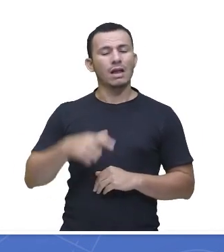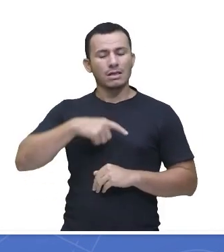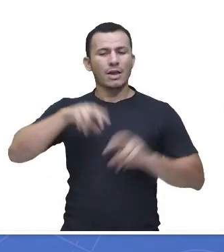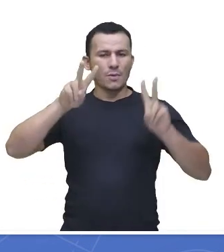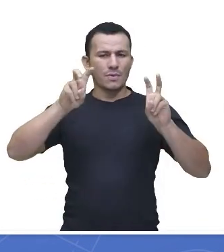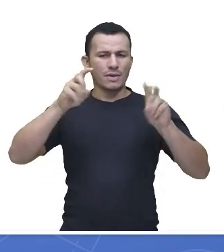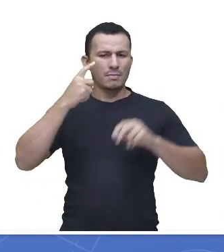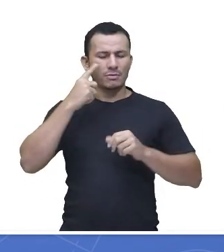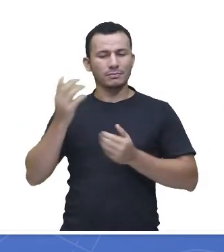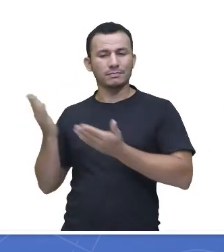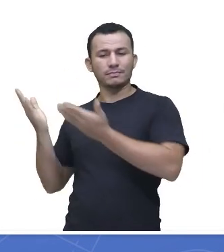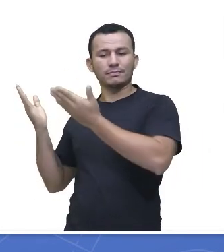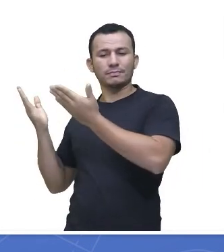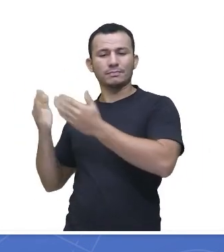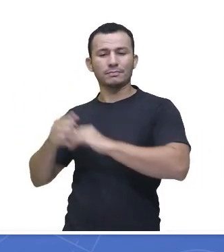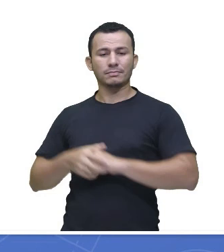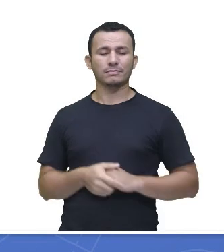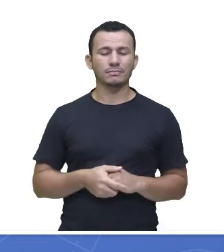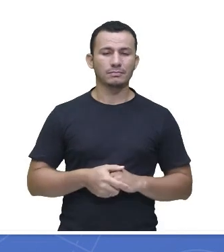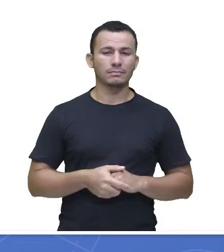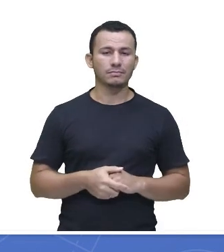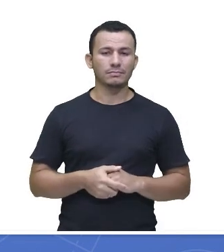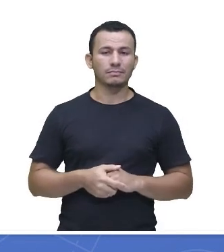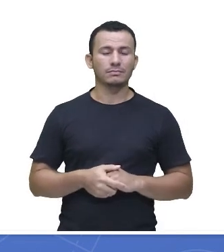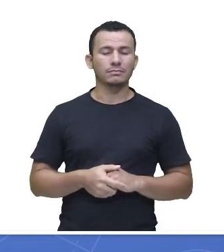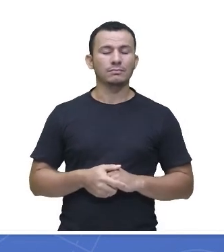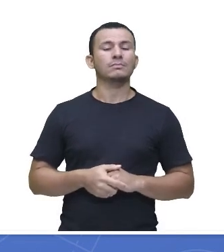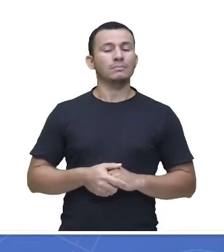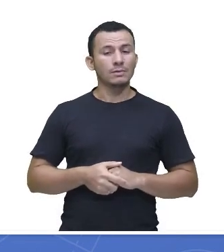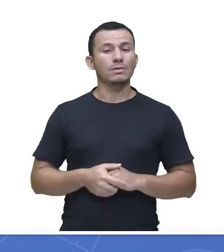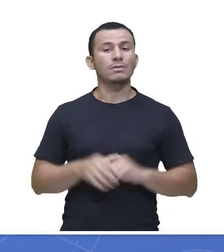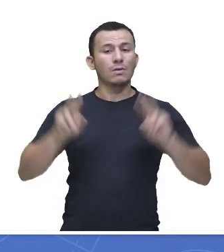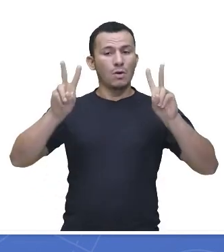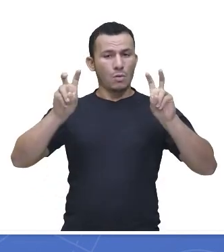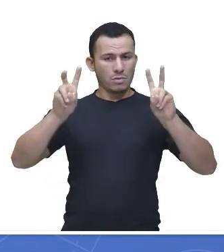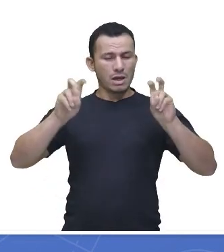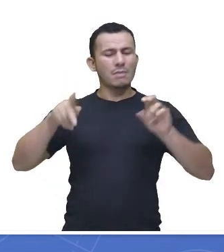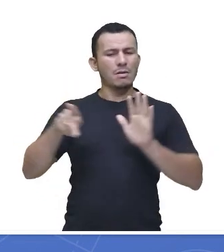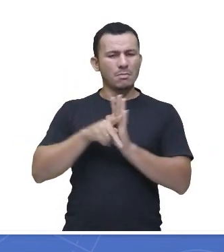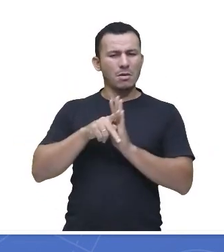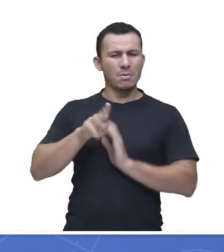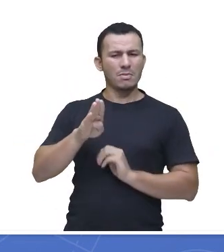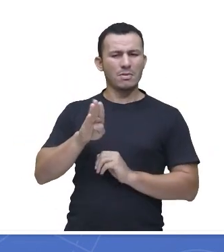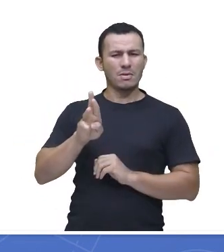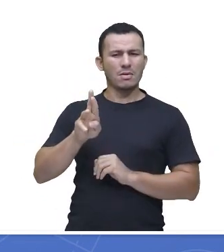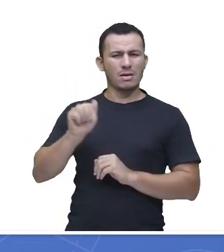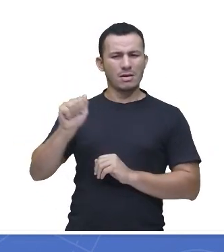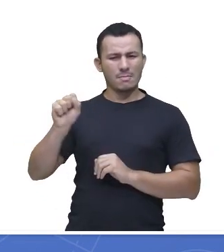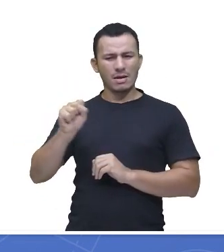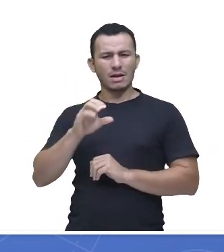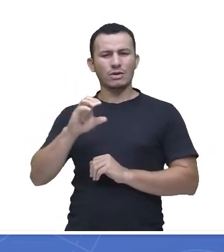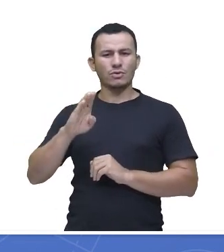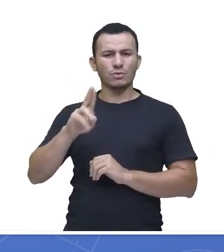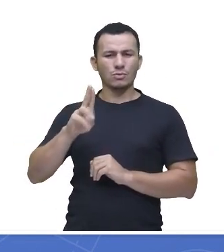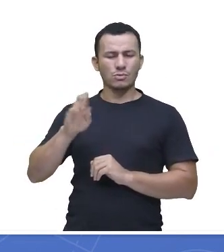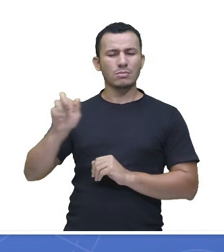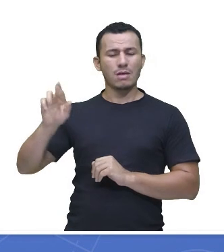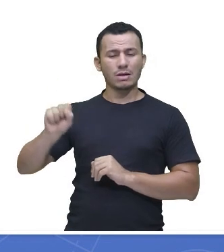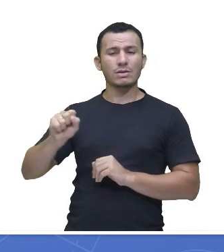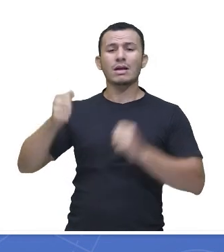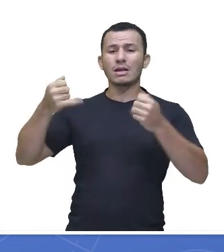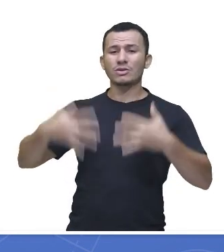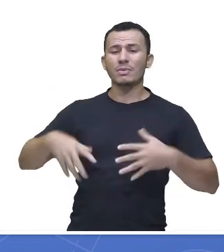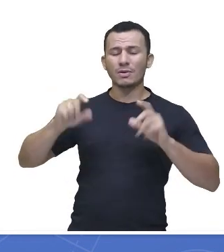Brás Cubas. A obra que inaugura o realismo na literatura é a obra do Brás Cubas, né? Memórias Póstumas de Brás Cubas, e ela condensa